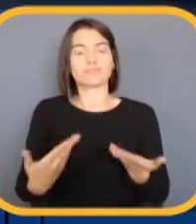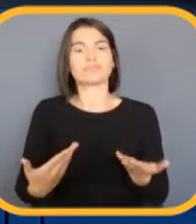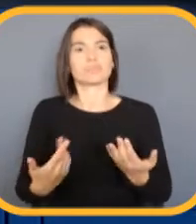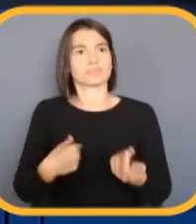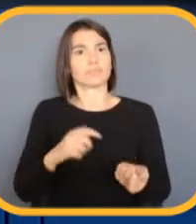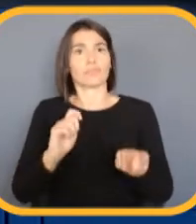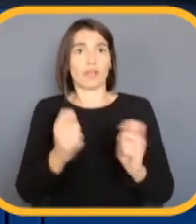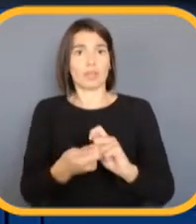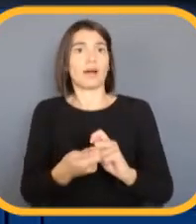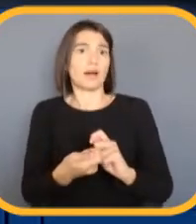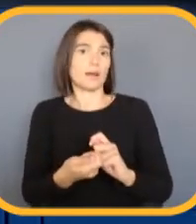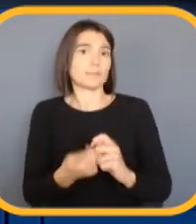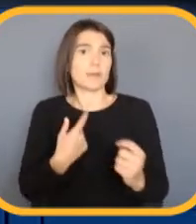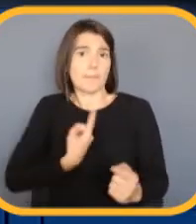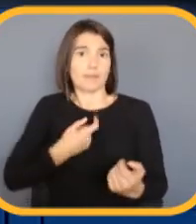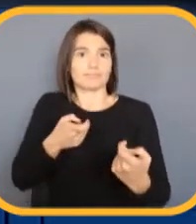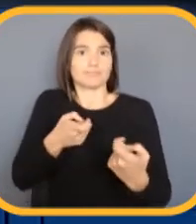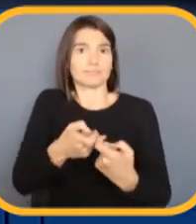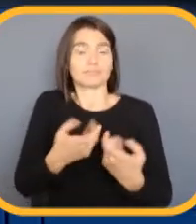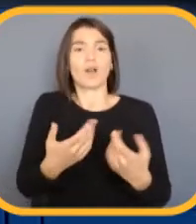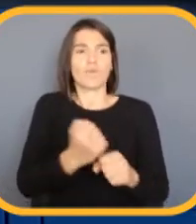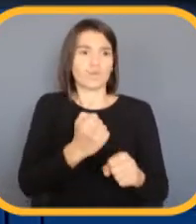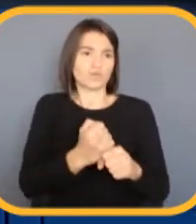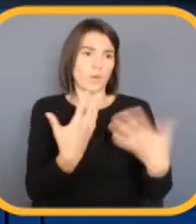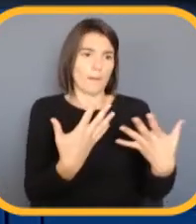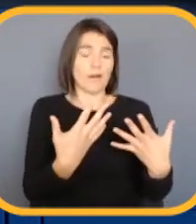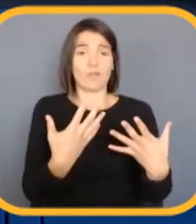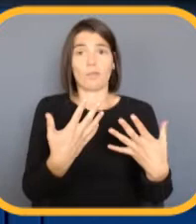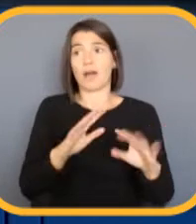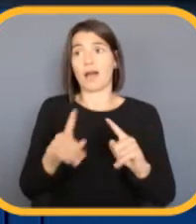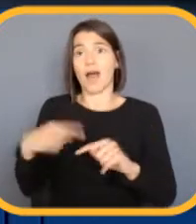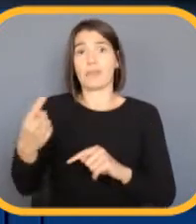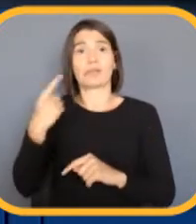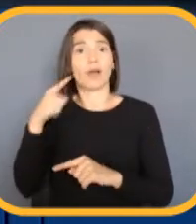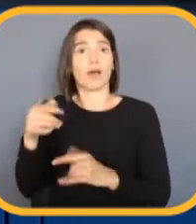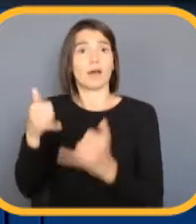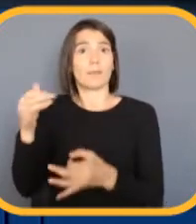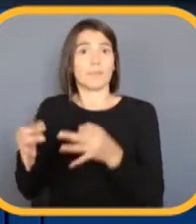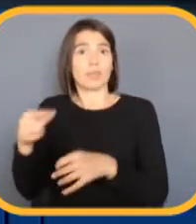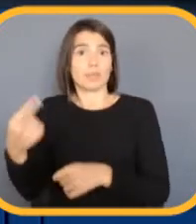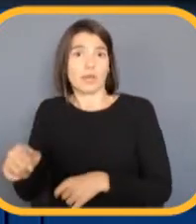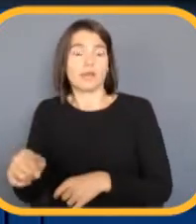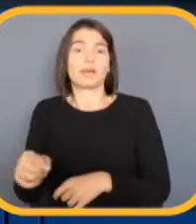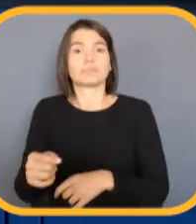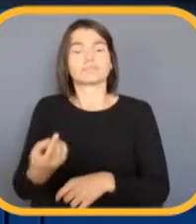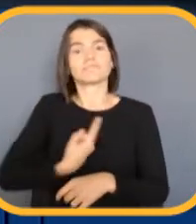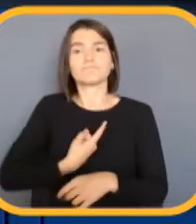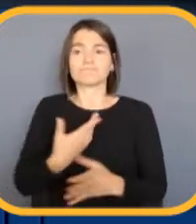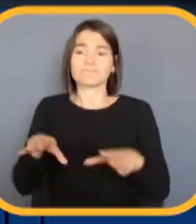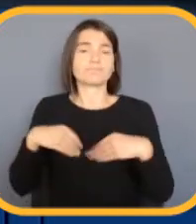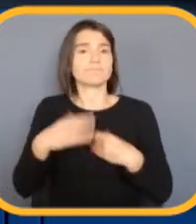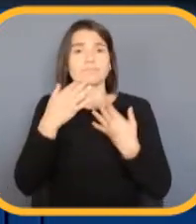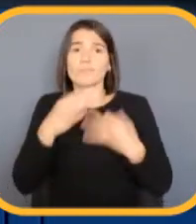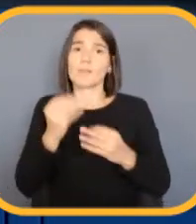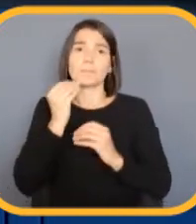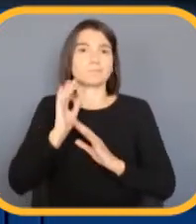Okay? Que se adapte, obviamente, à mudança e que hoje em dia há uma função que faz manualmente e que amanhã há um sistema automático que já faz automaticamente e a pessoa tem que encarar isto com